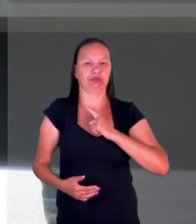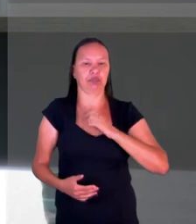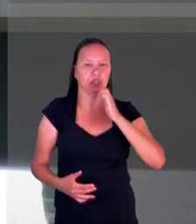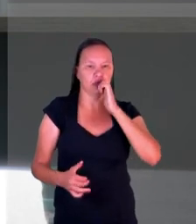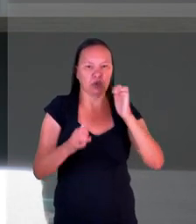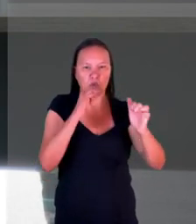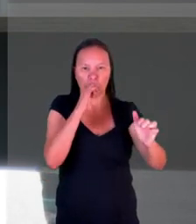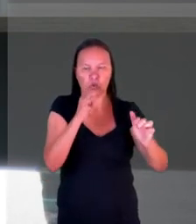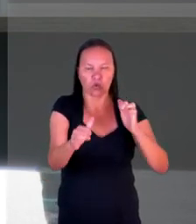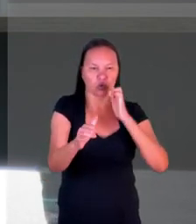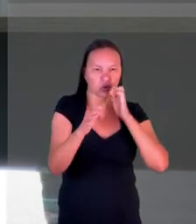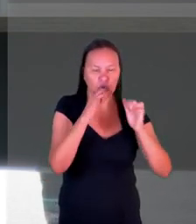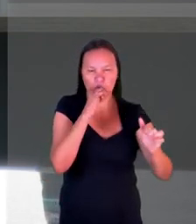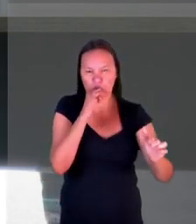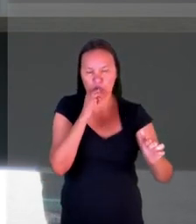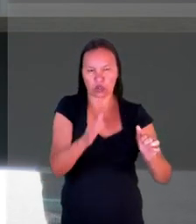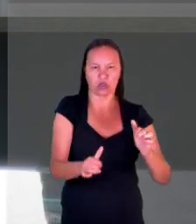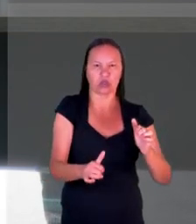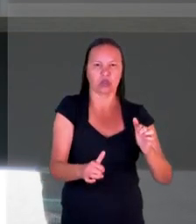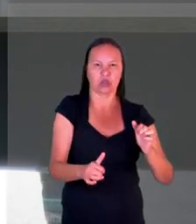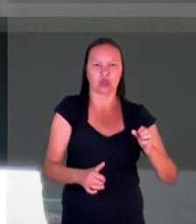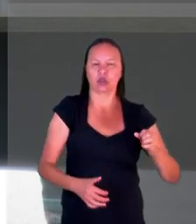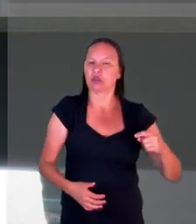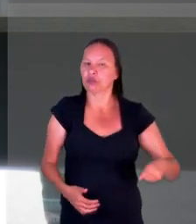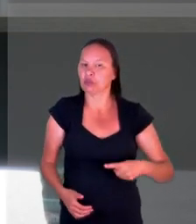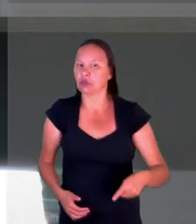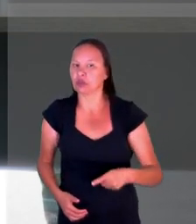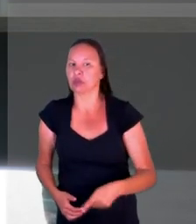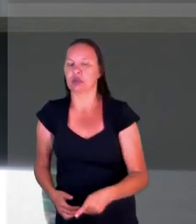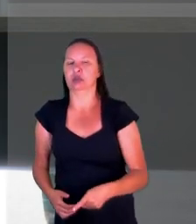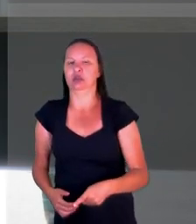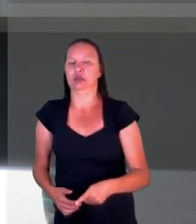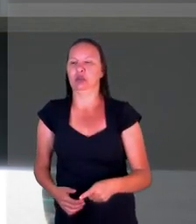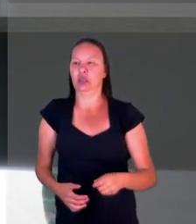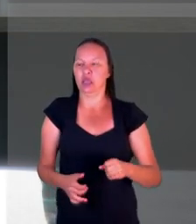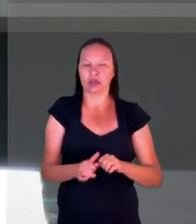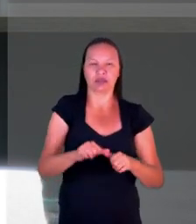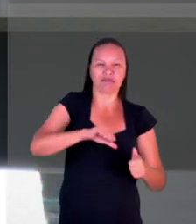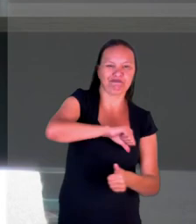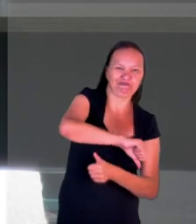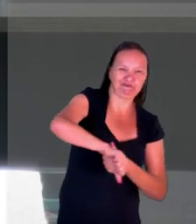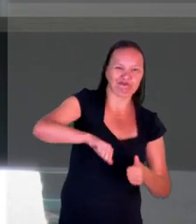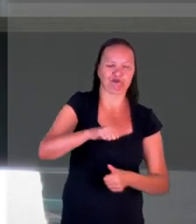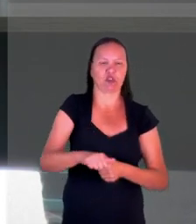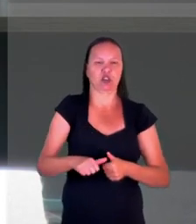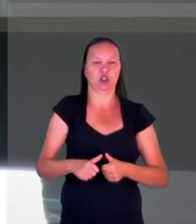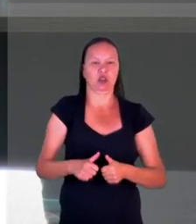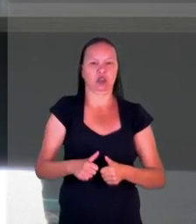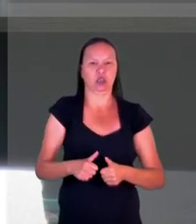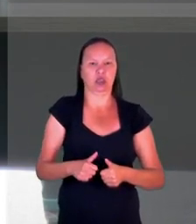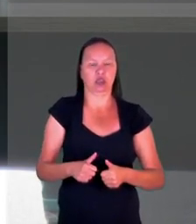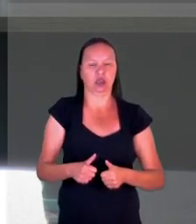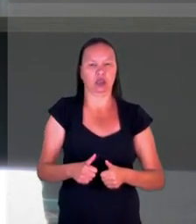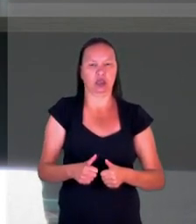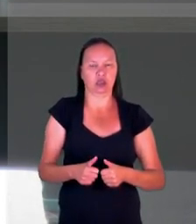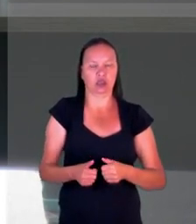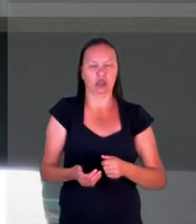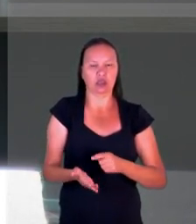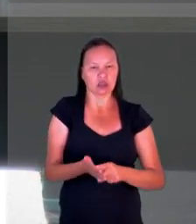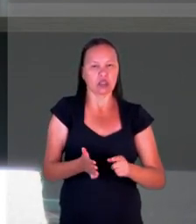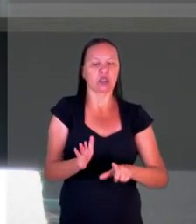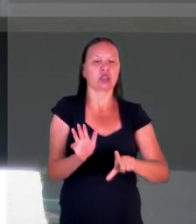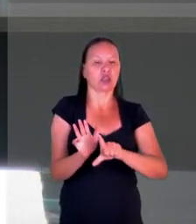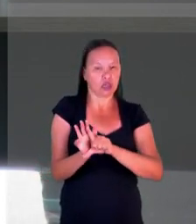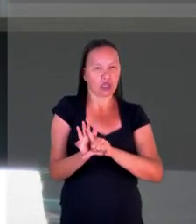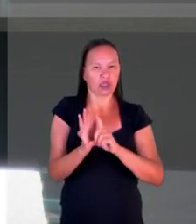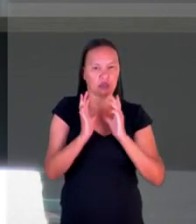descumprimento de preceito fundamental isso seria postergar indefinidamente a questão dos Direitos Humanos